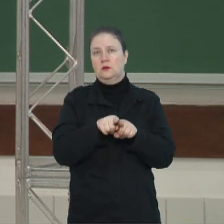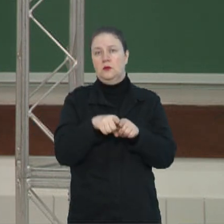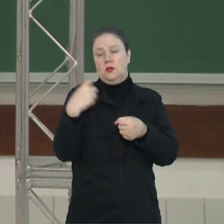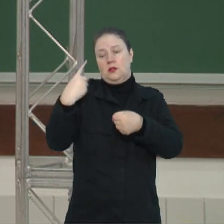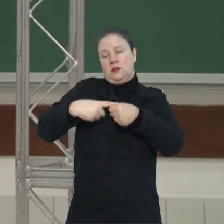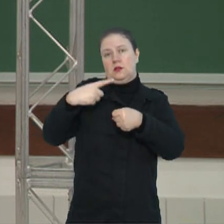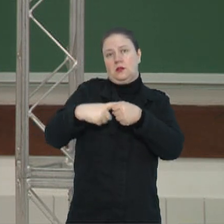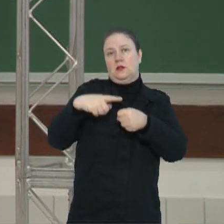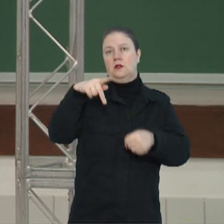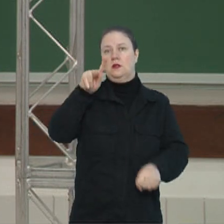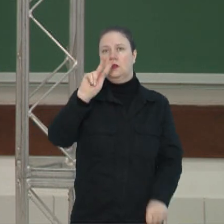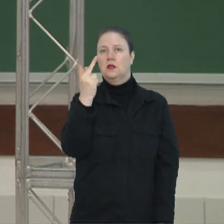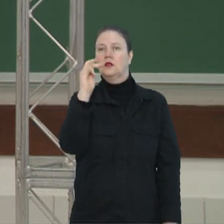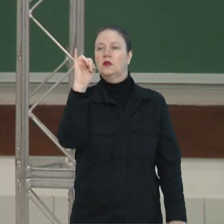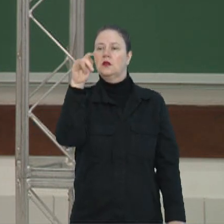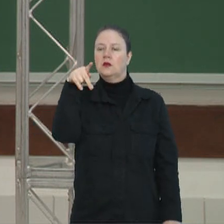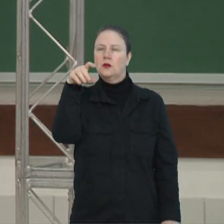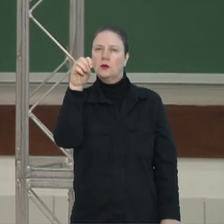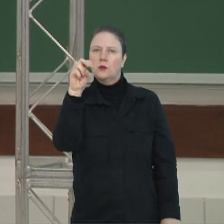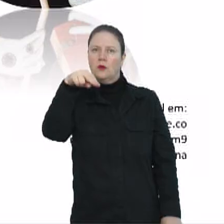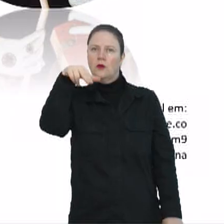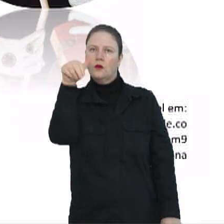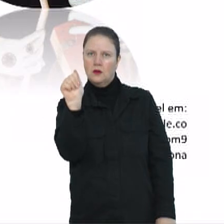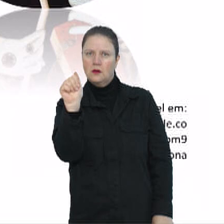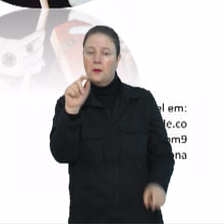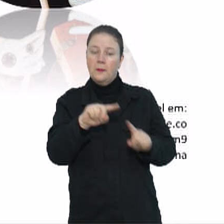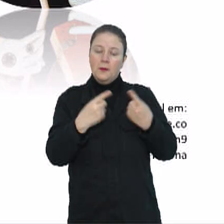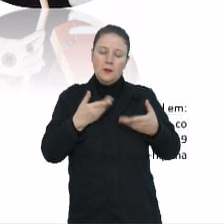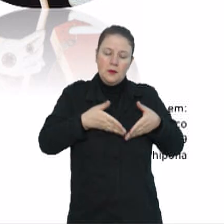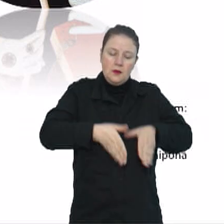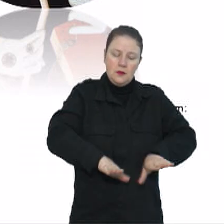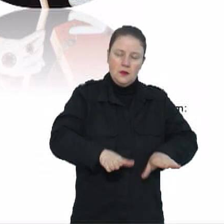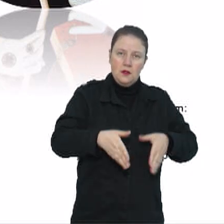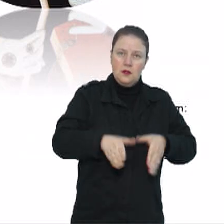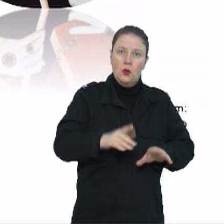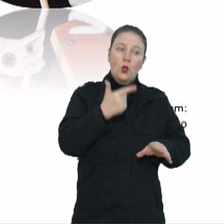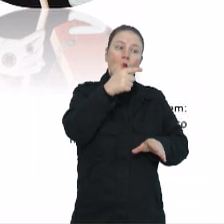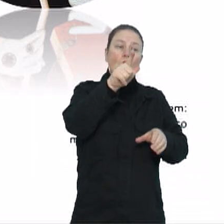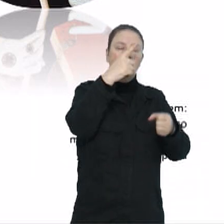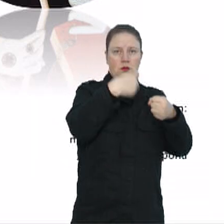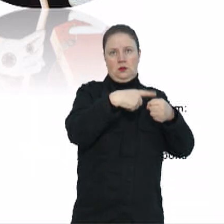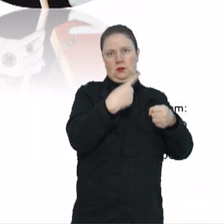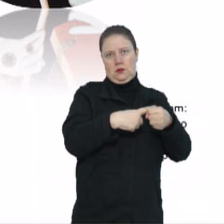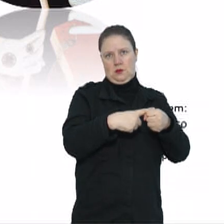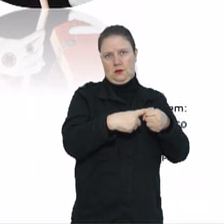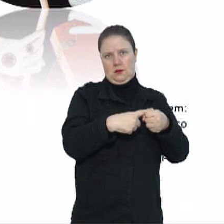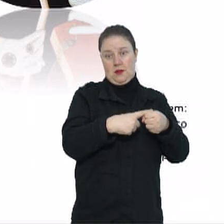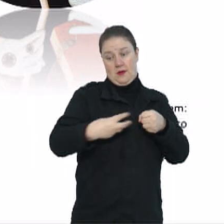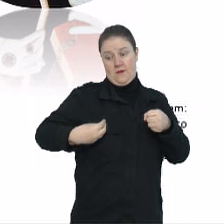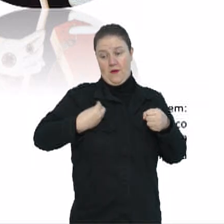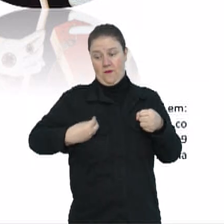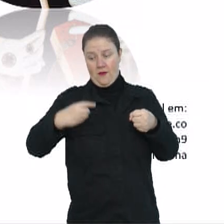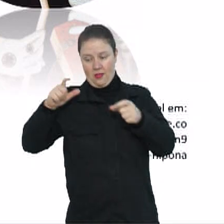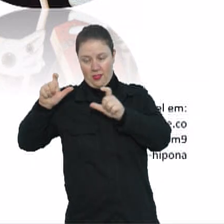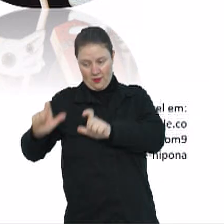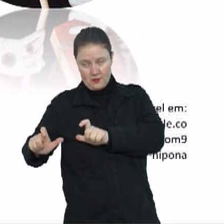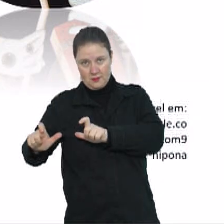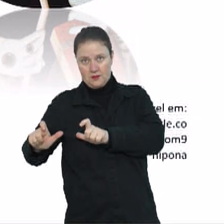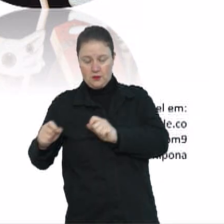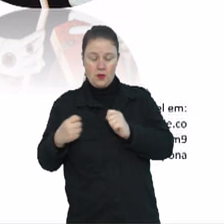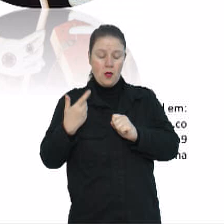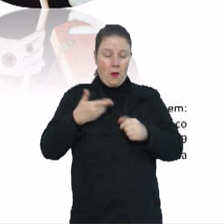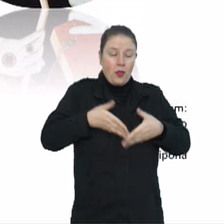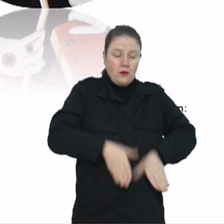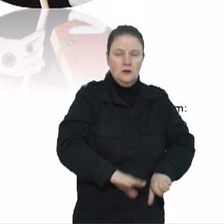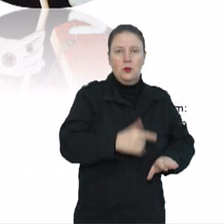da cidade de Hipona, mas Agostinho nasceu em Tagaste, né, onde hoje fica a Argélia, no norte da África,